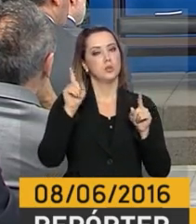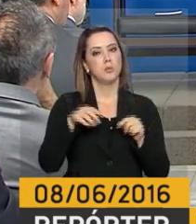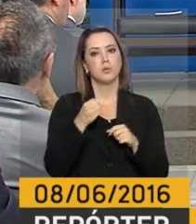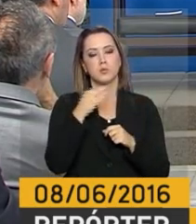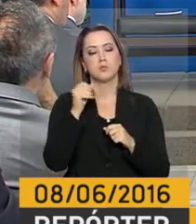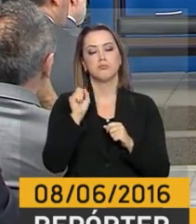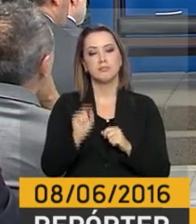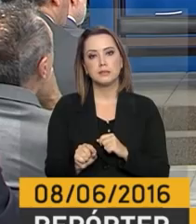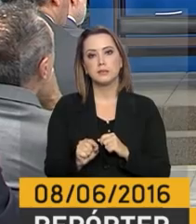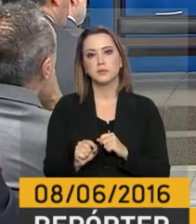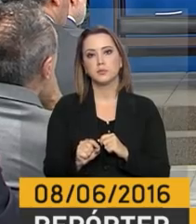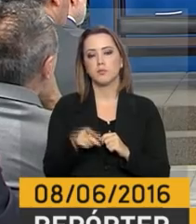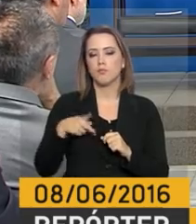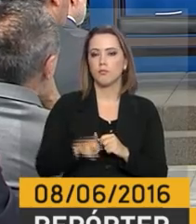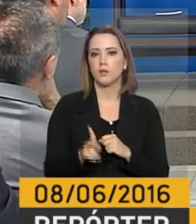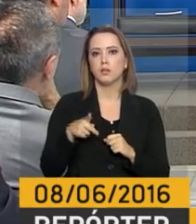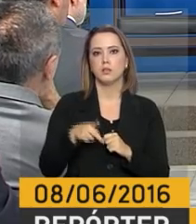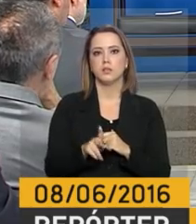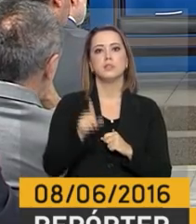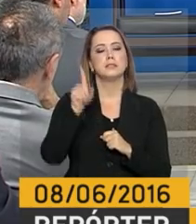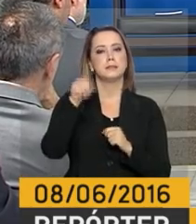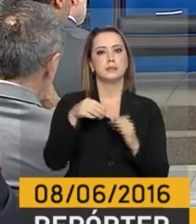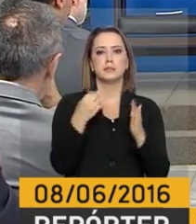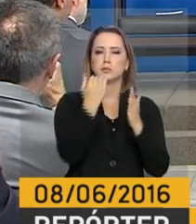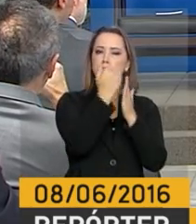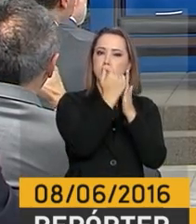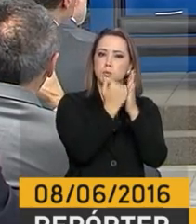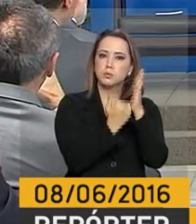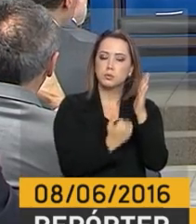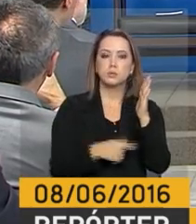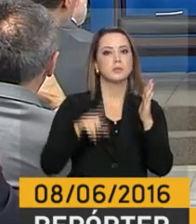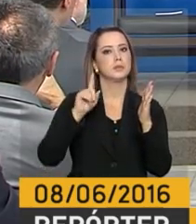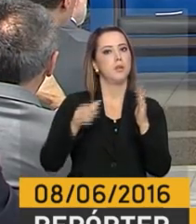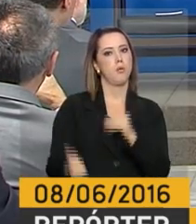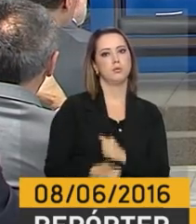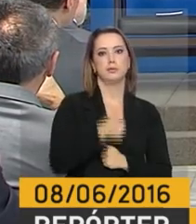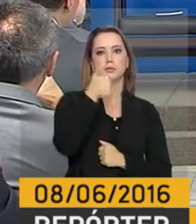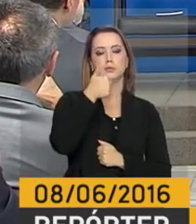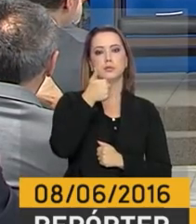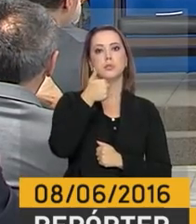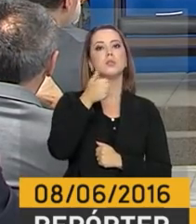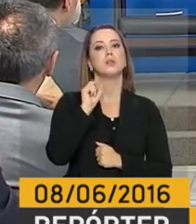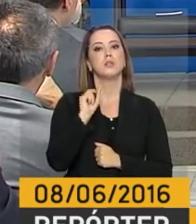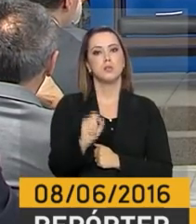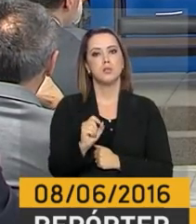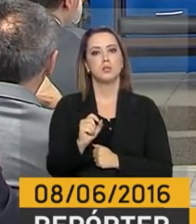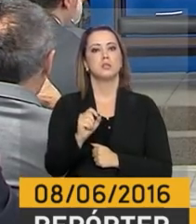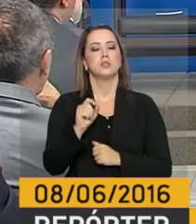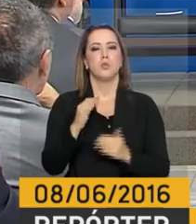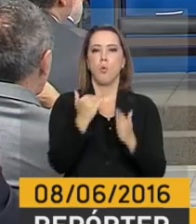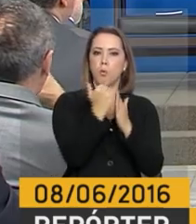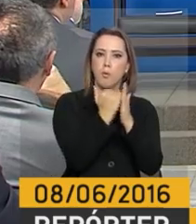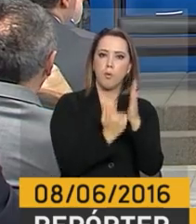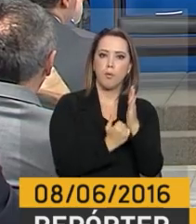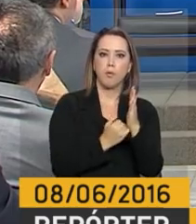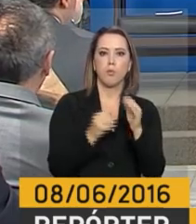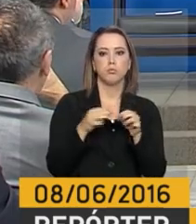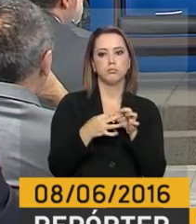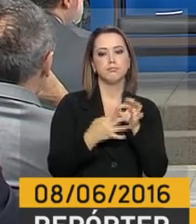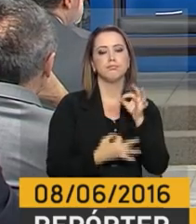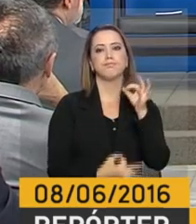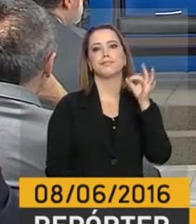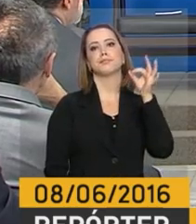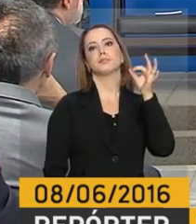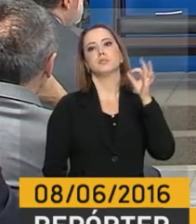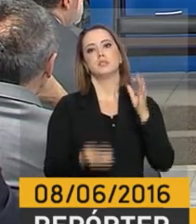isso sempre será uma lista constante de Melhoras e resumo uma lista muito grande ainda